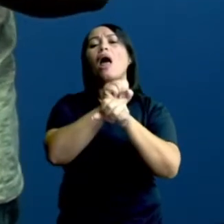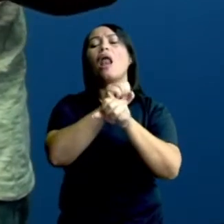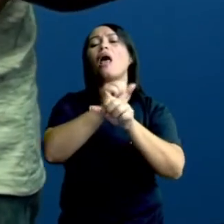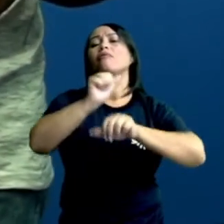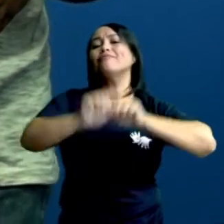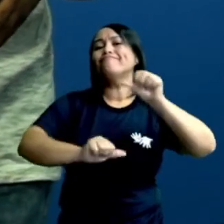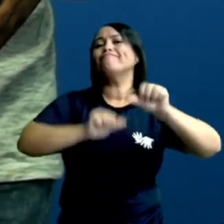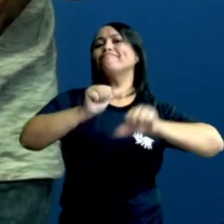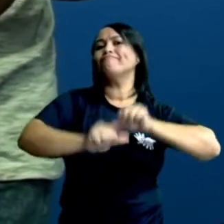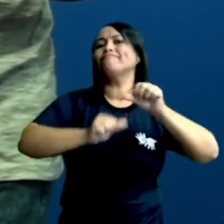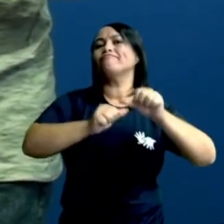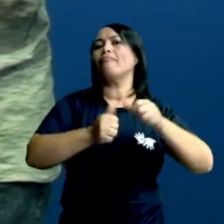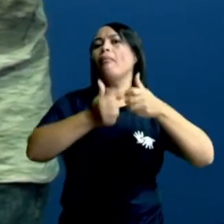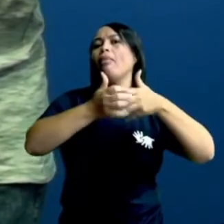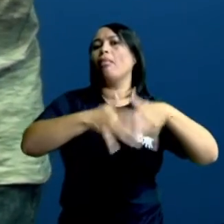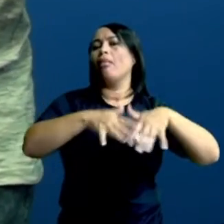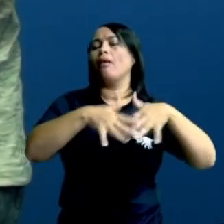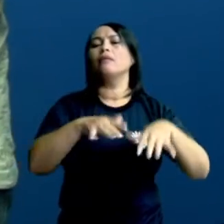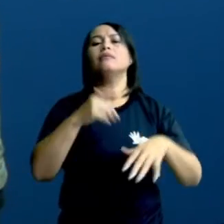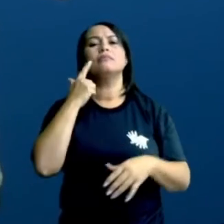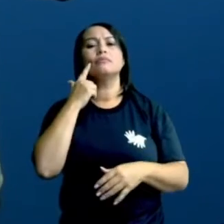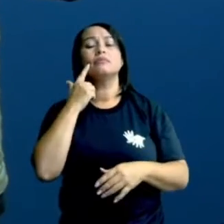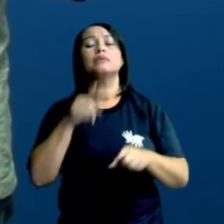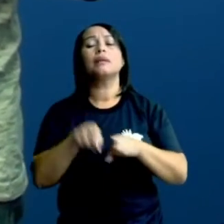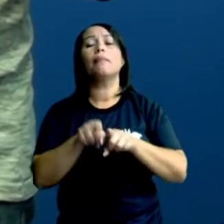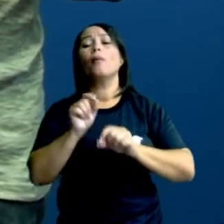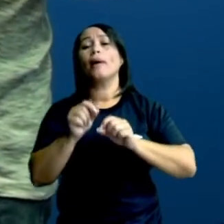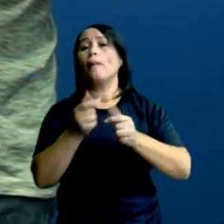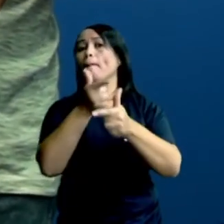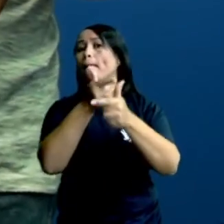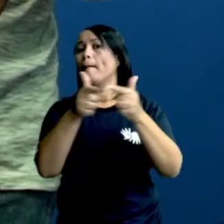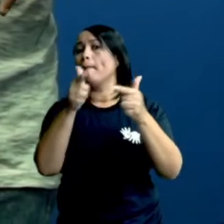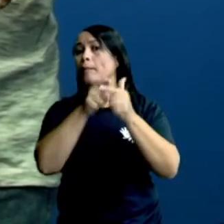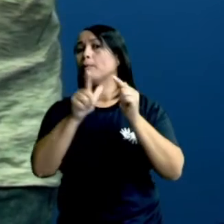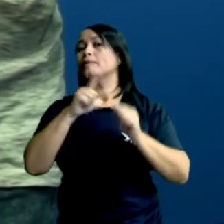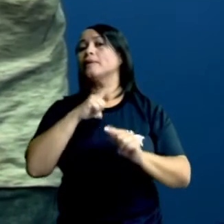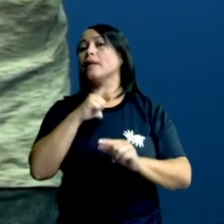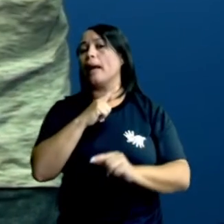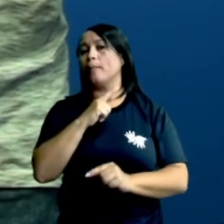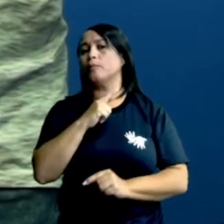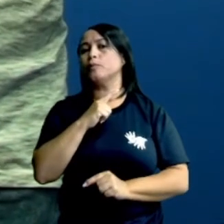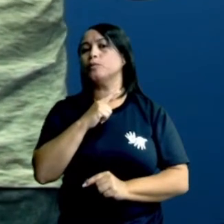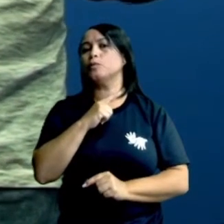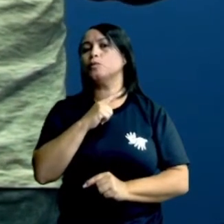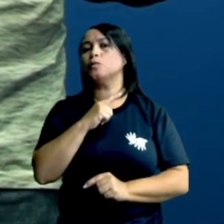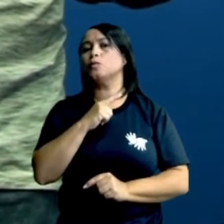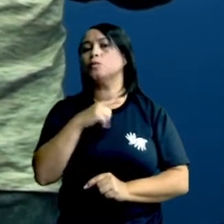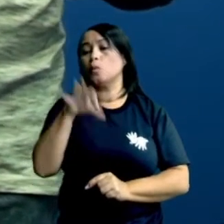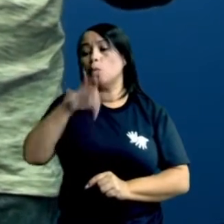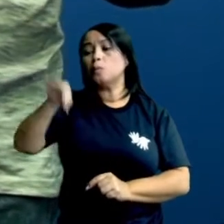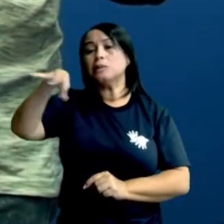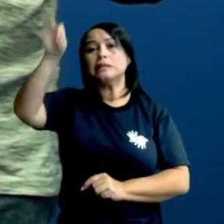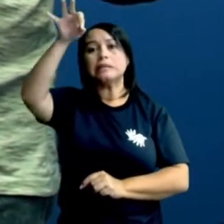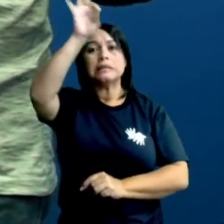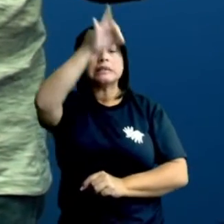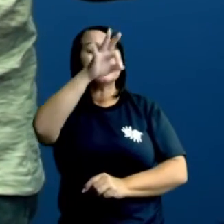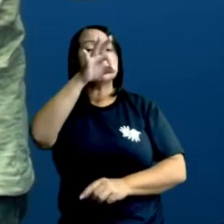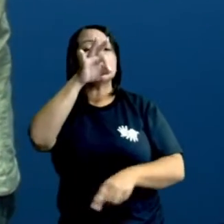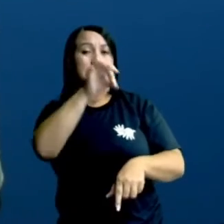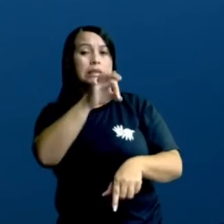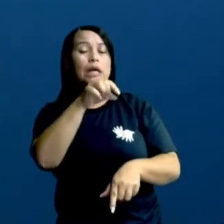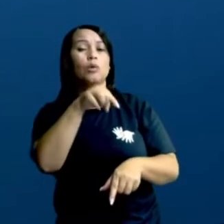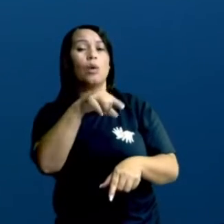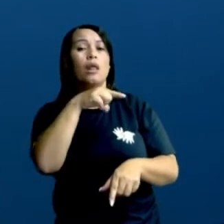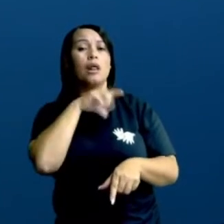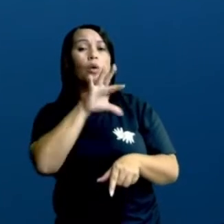orgânica no solo. O problema é que quando temos um inseto desse